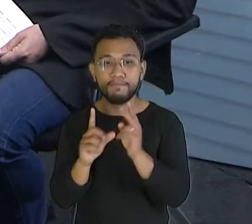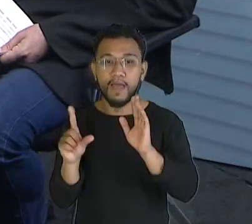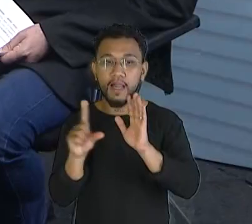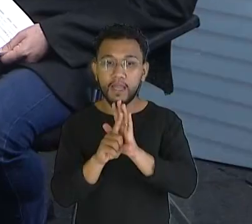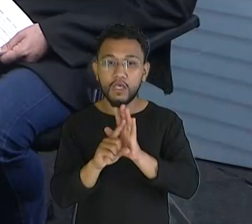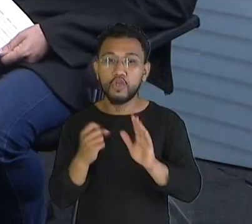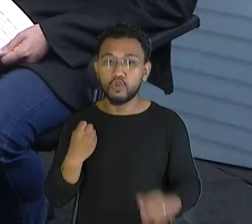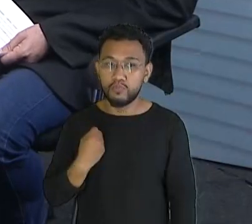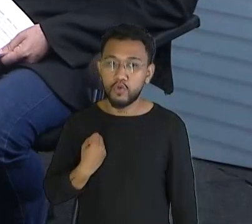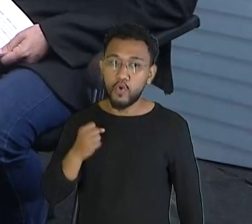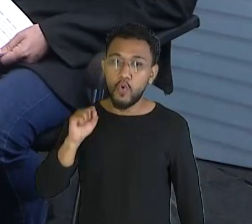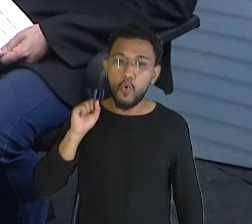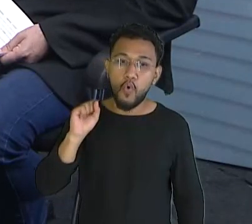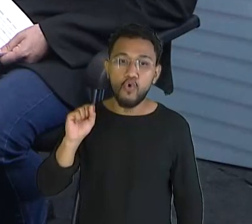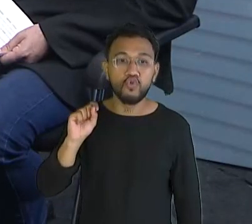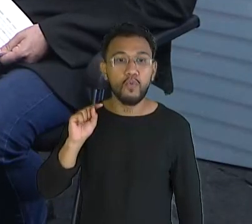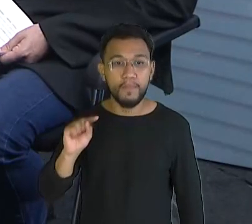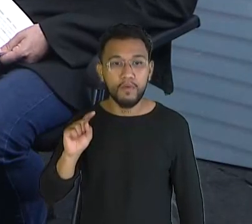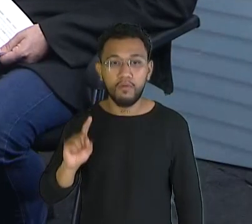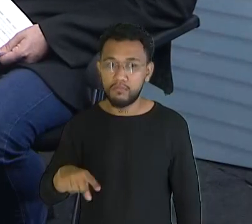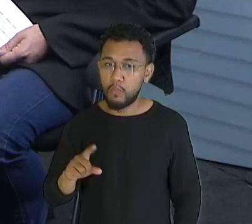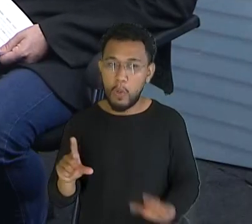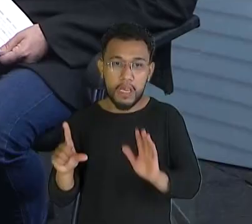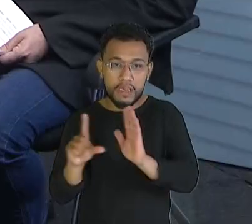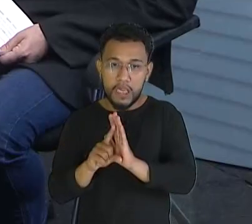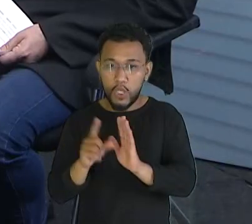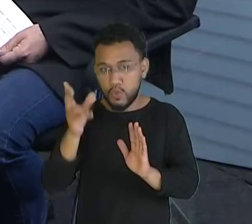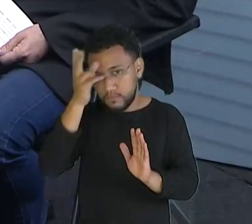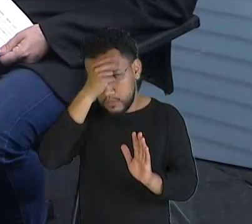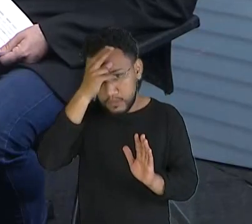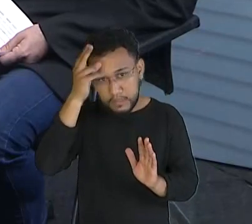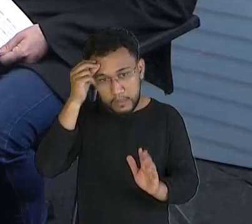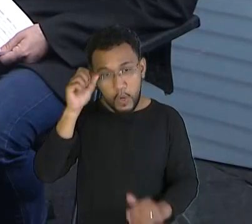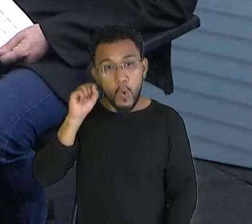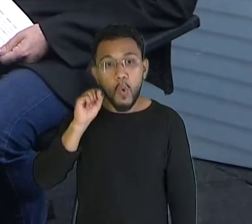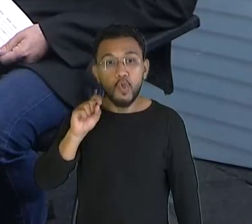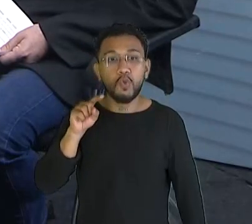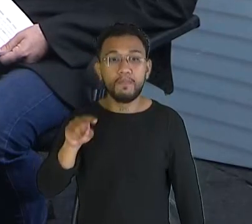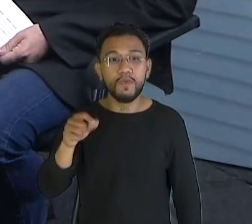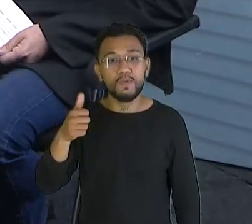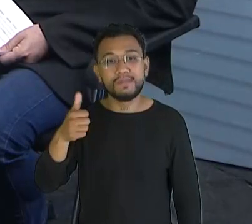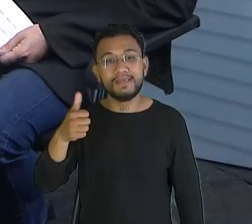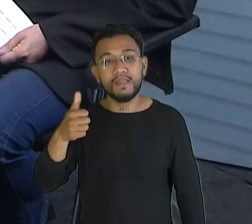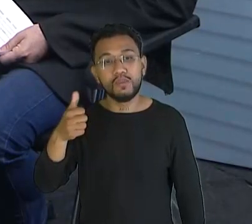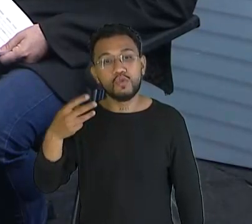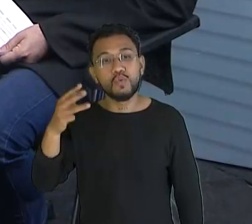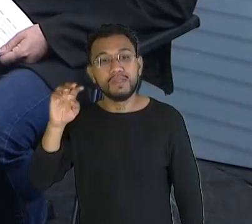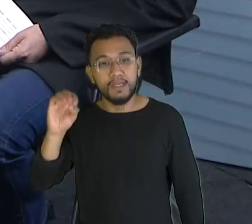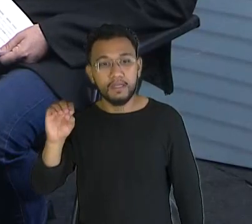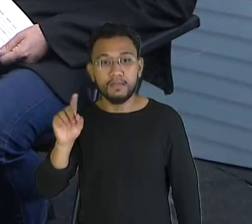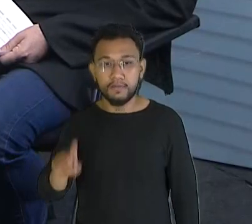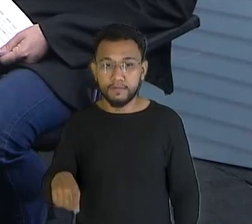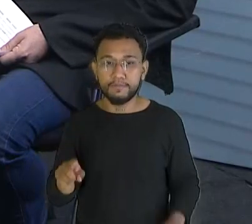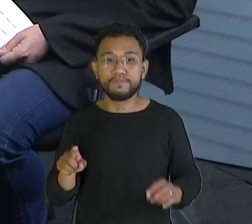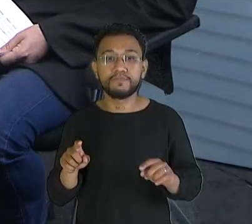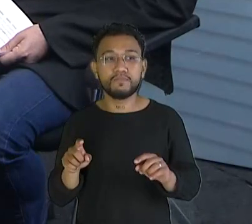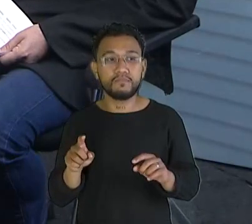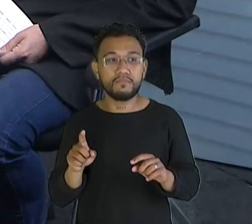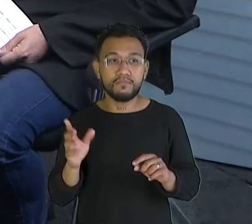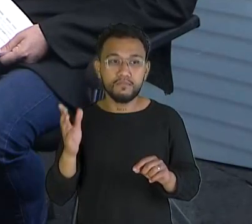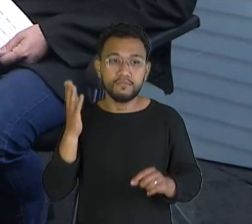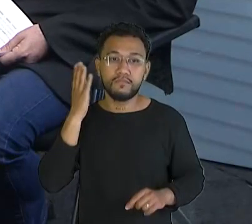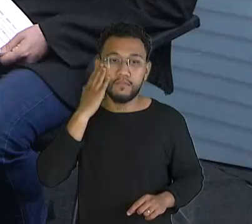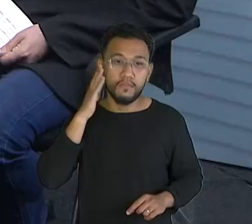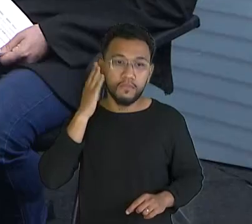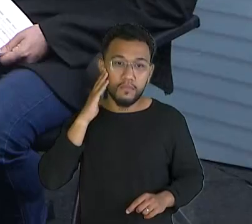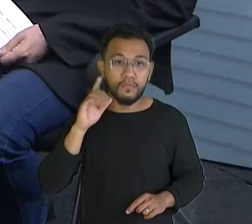importante, 8.000, porque é uma lei. É uma lei orgânica do município, 8.130, que destina essa verba, né? Claro, por conta de